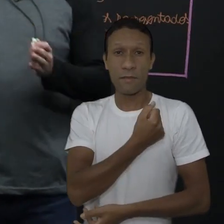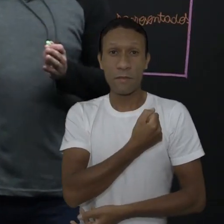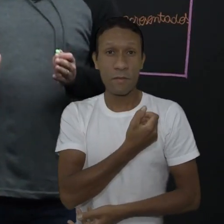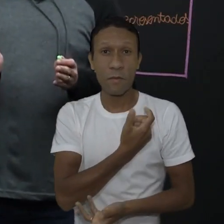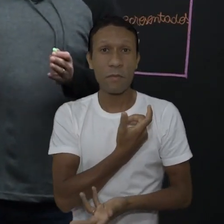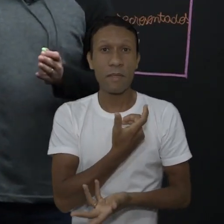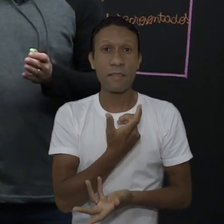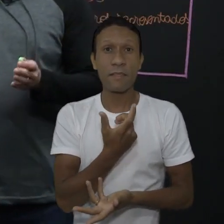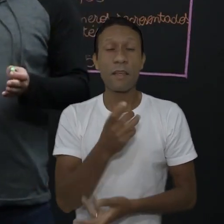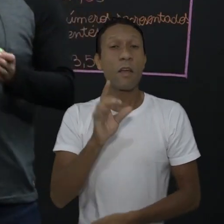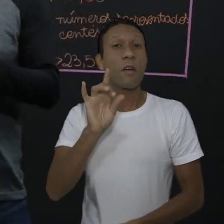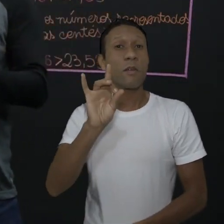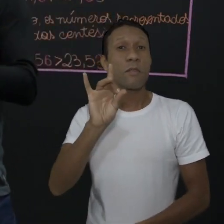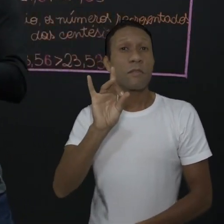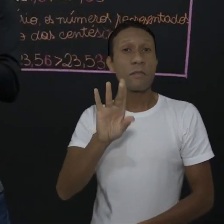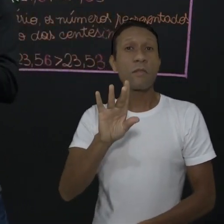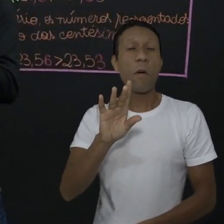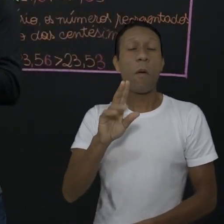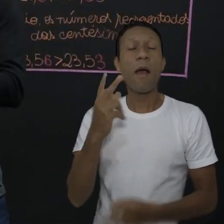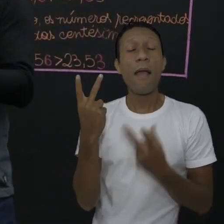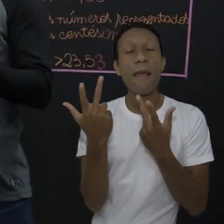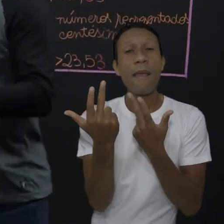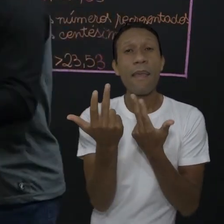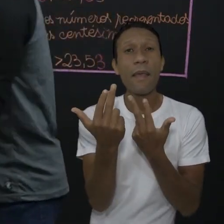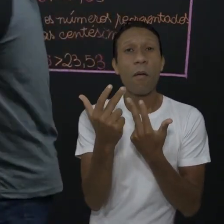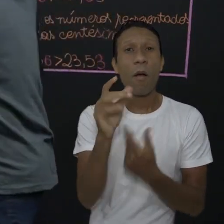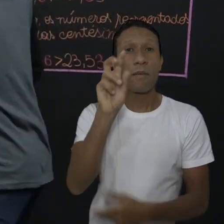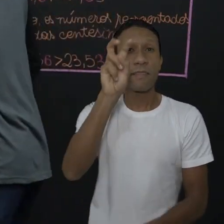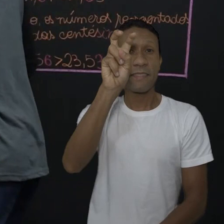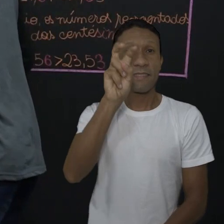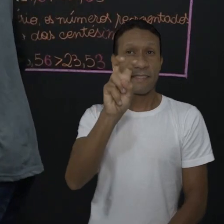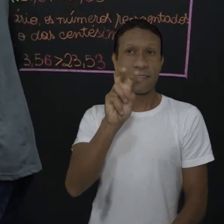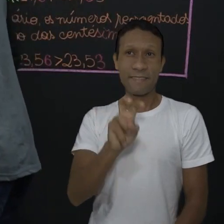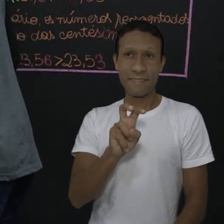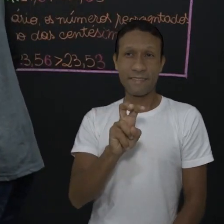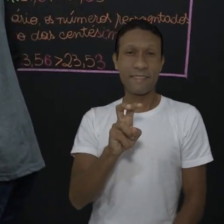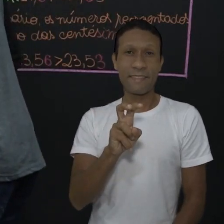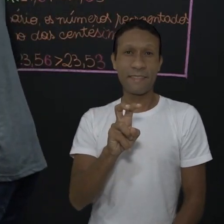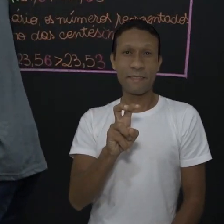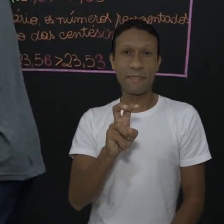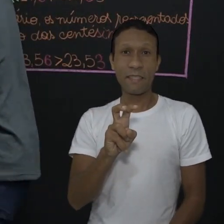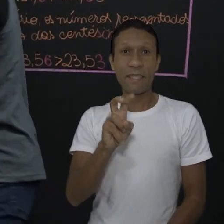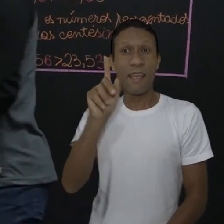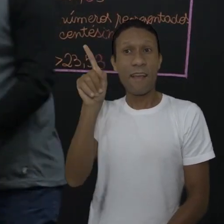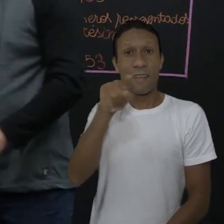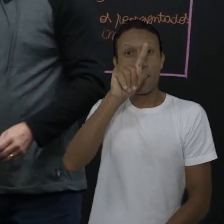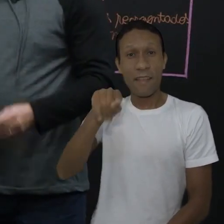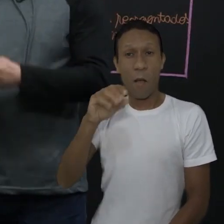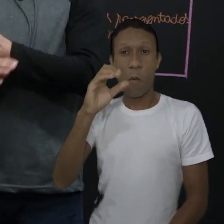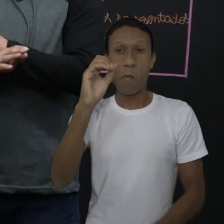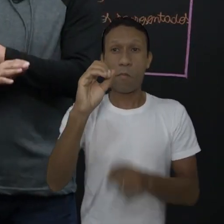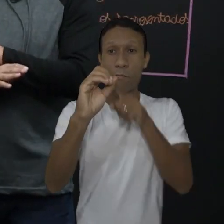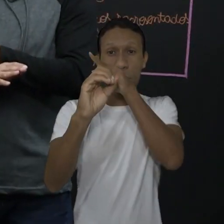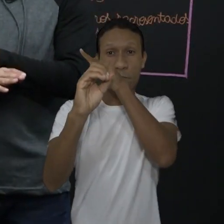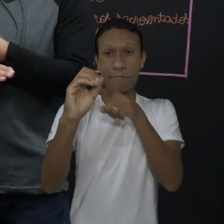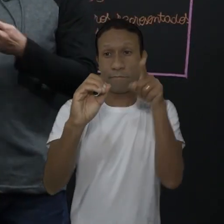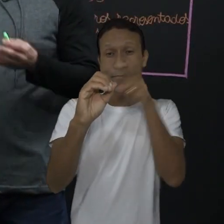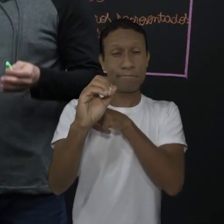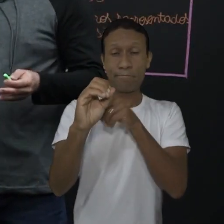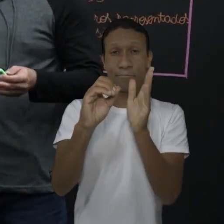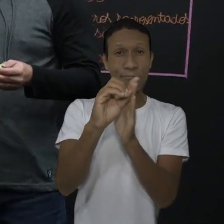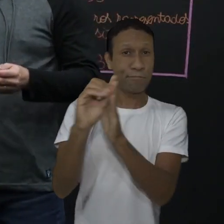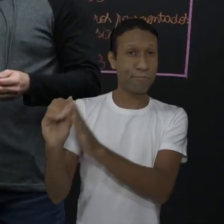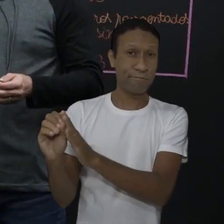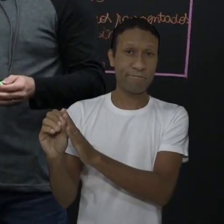aliás, todos eles possuem o mesmo valor. Portanto, se eu esquecer esses zeros, não faz